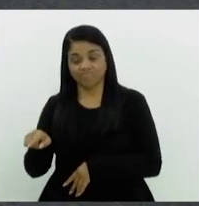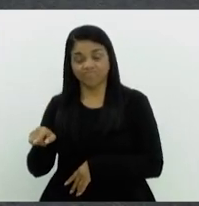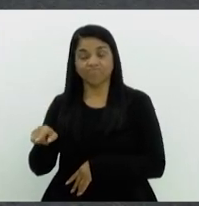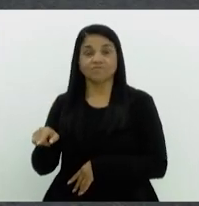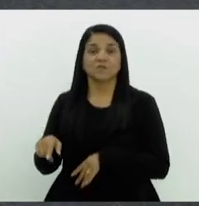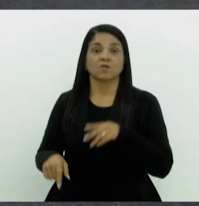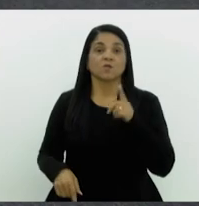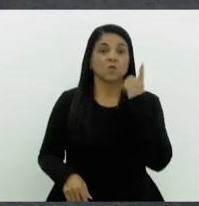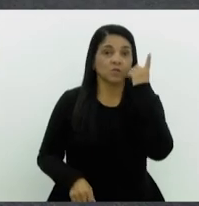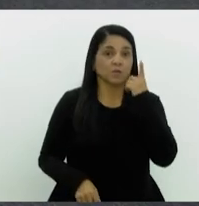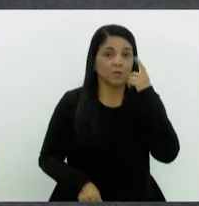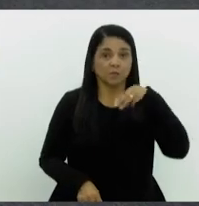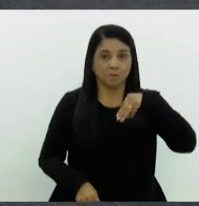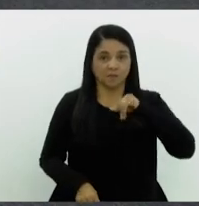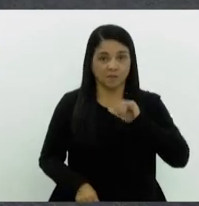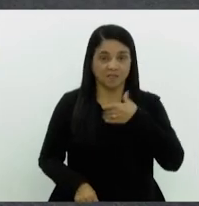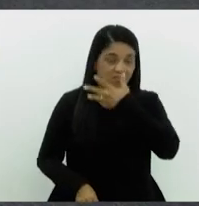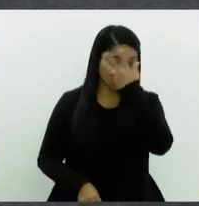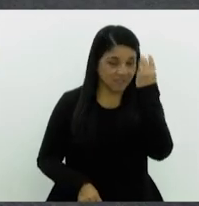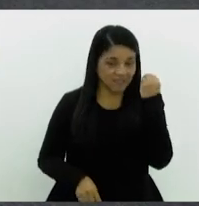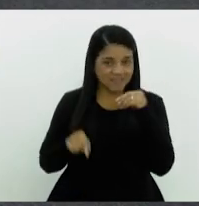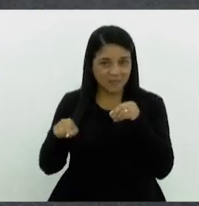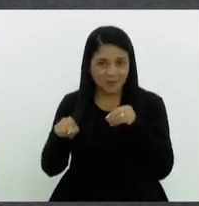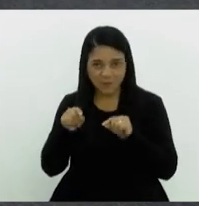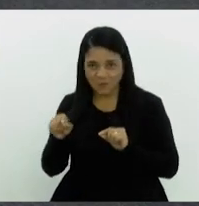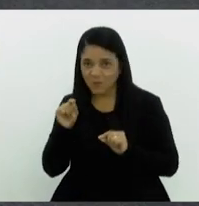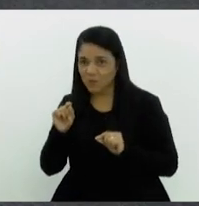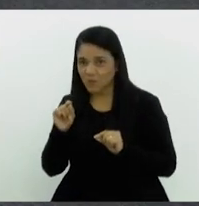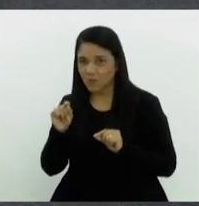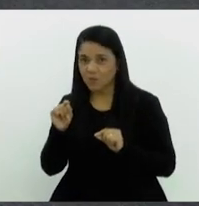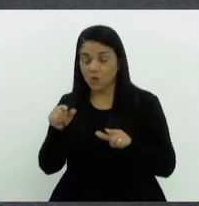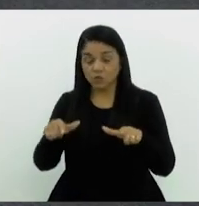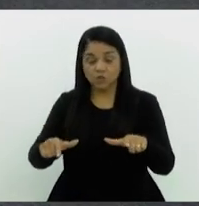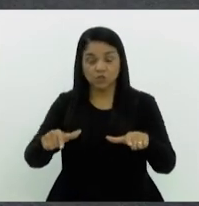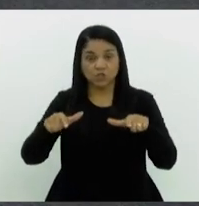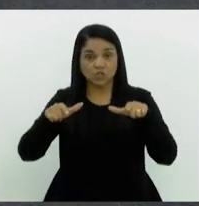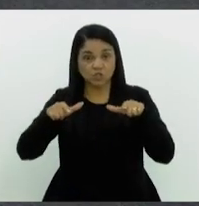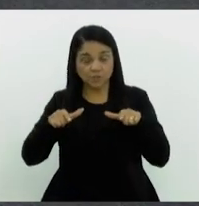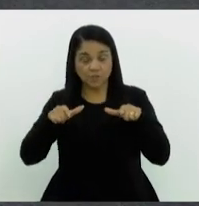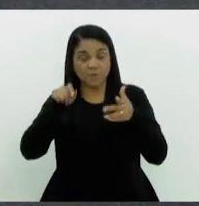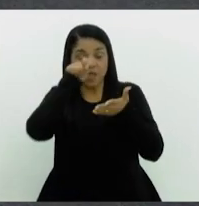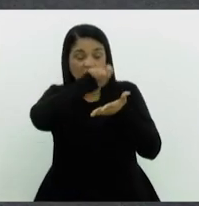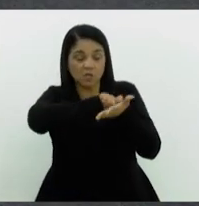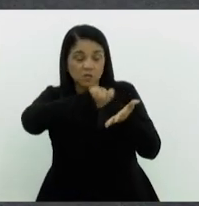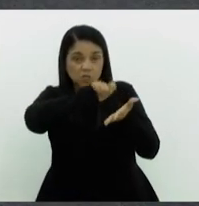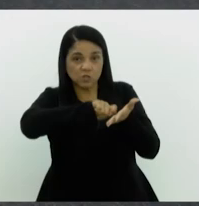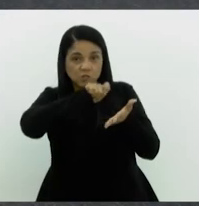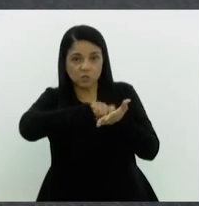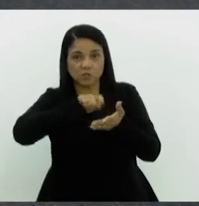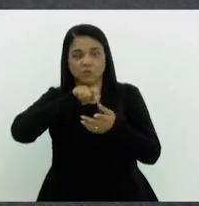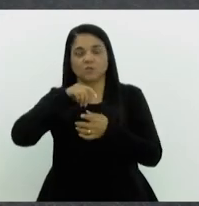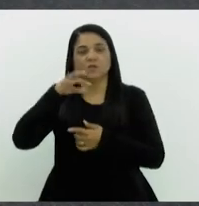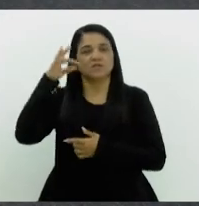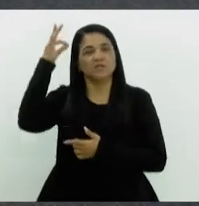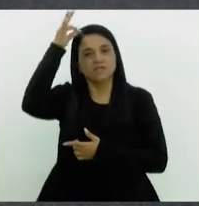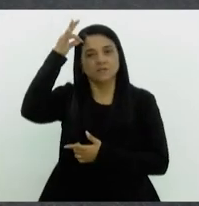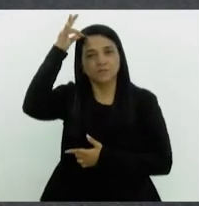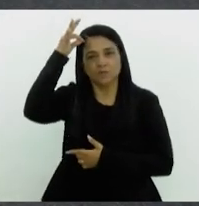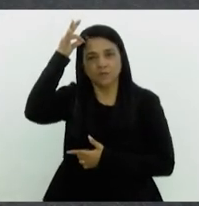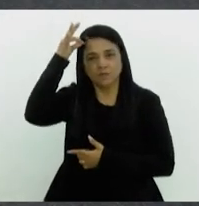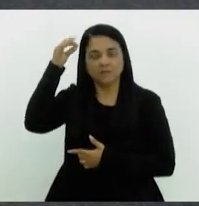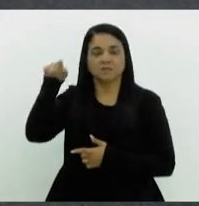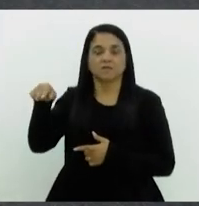no caput do projeto: diploma ao escritor espiritualista, autor